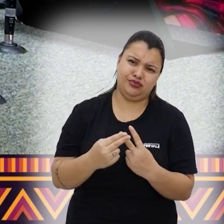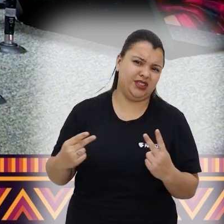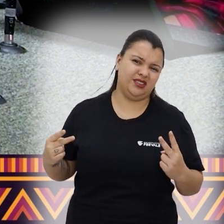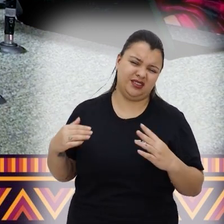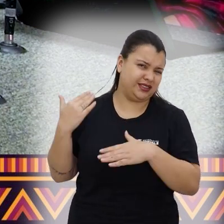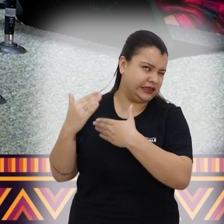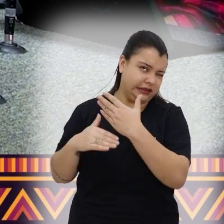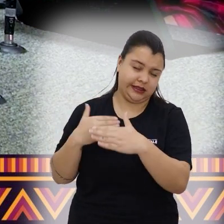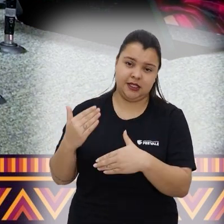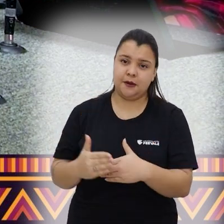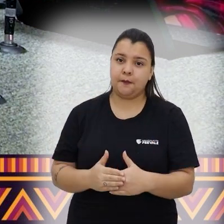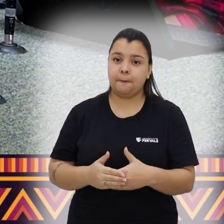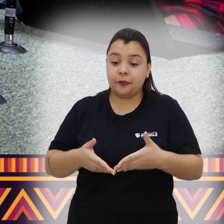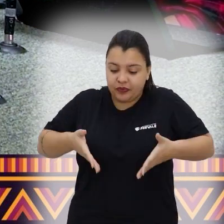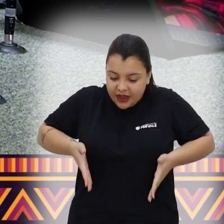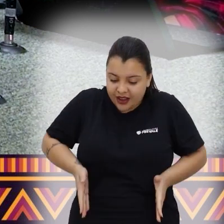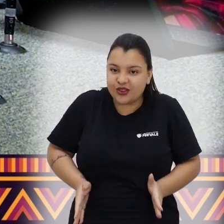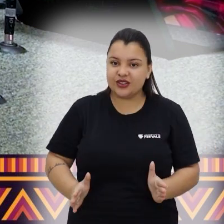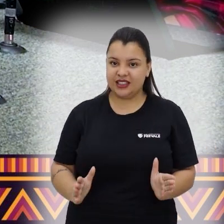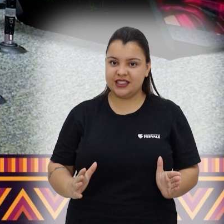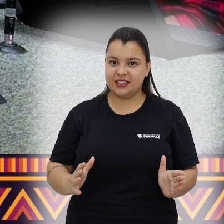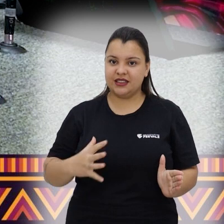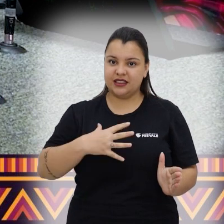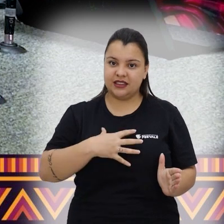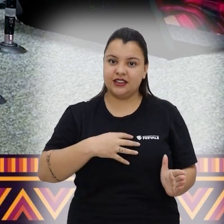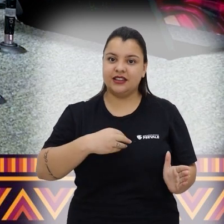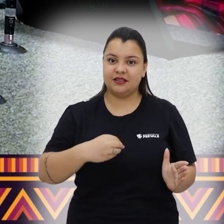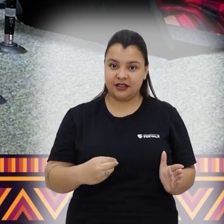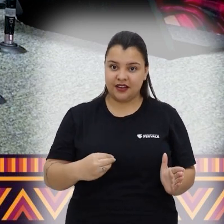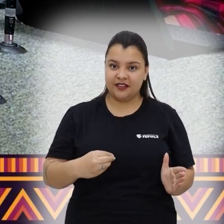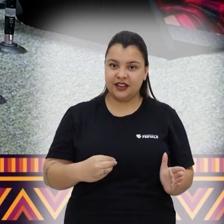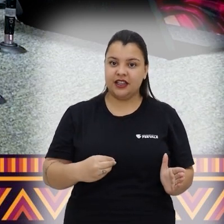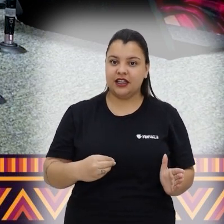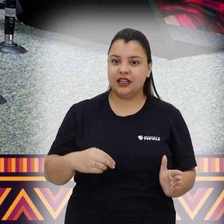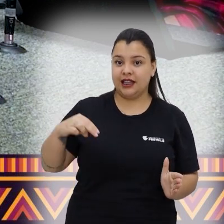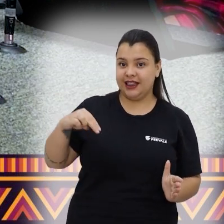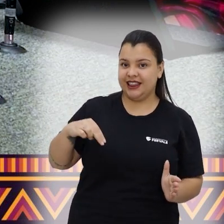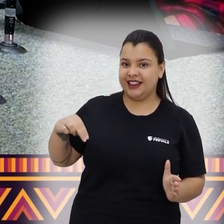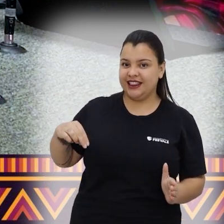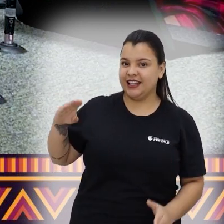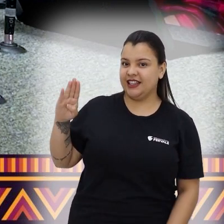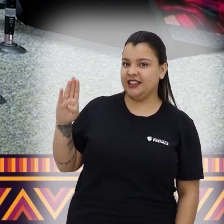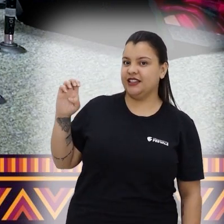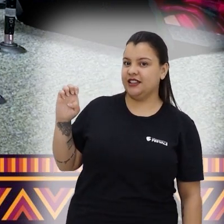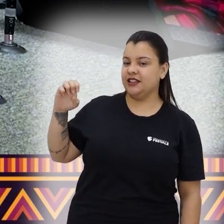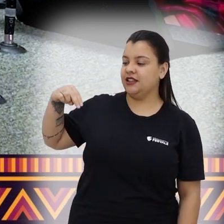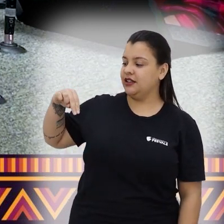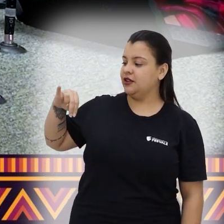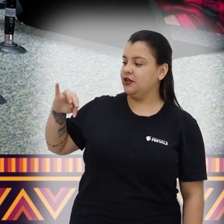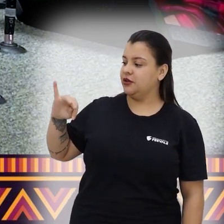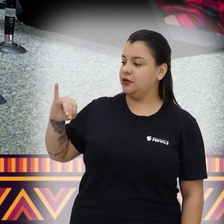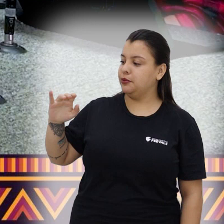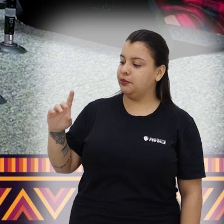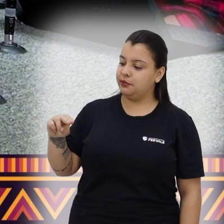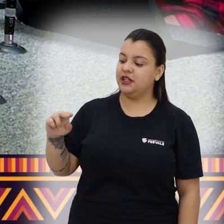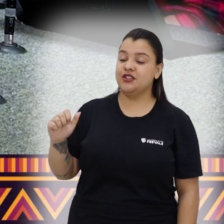E o nascimento do Benício, filho da minha filha Betina, que é psicóloga. Quantos anos ela tem? A Benhur? Betina tem 27